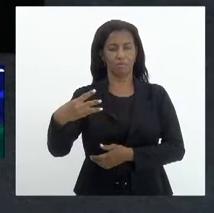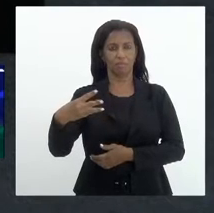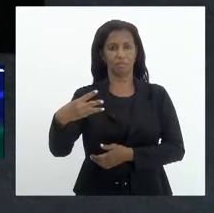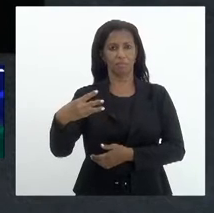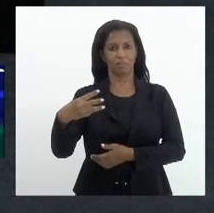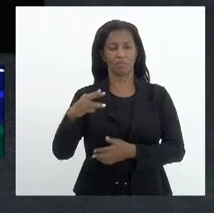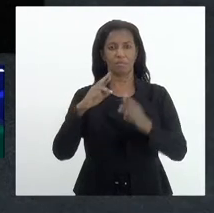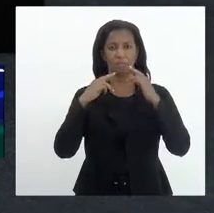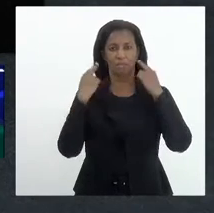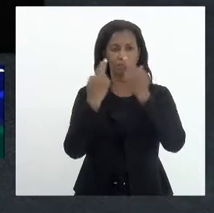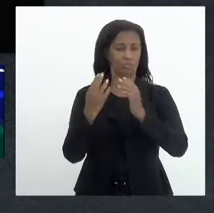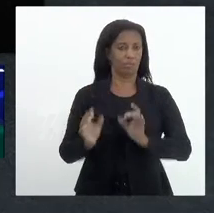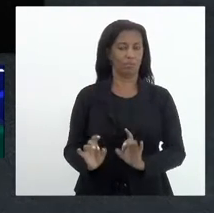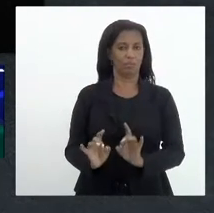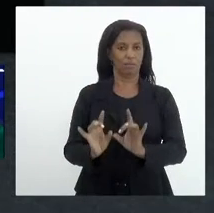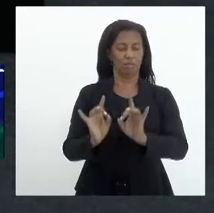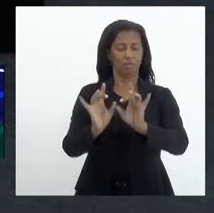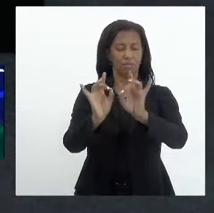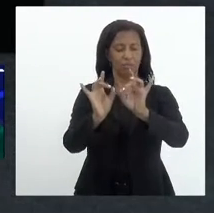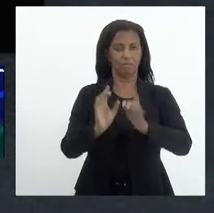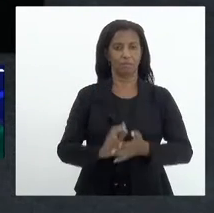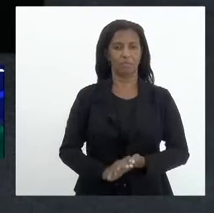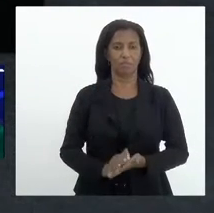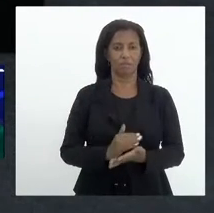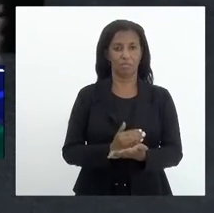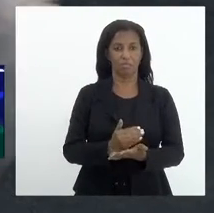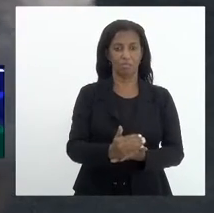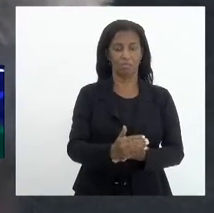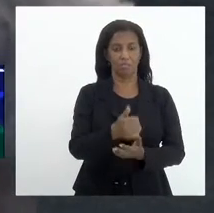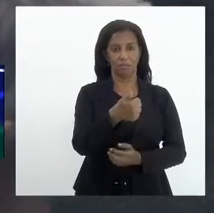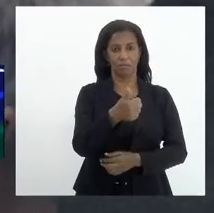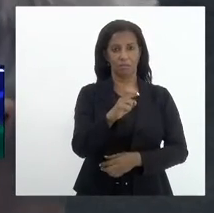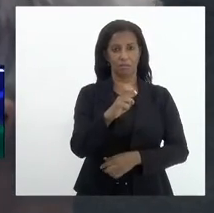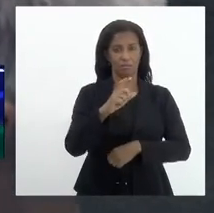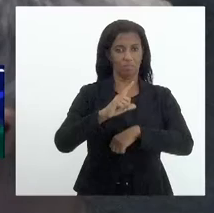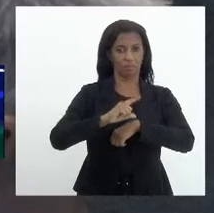163ª sessão extraordinária, que, iniciada às